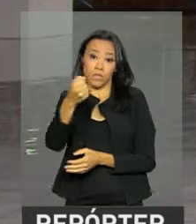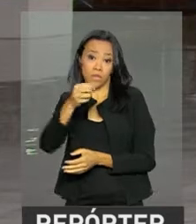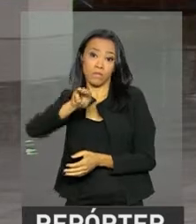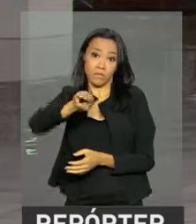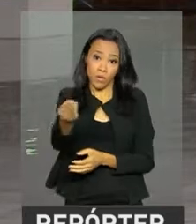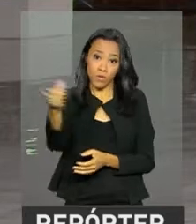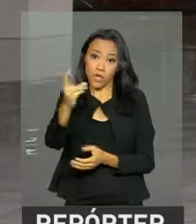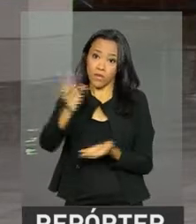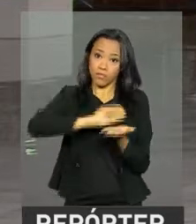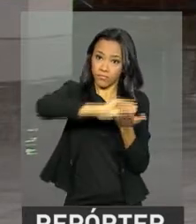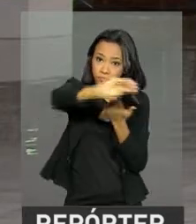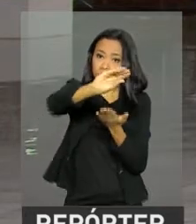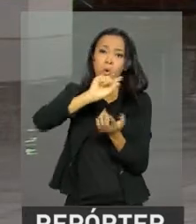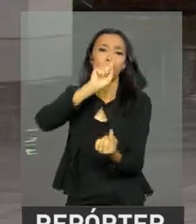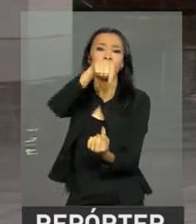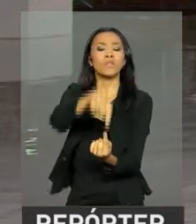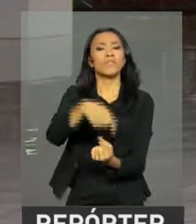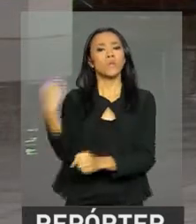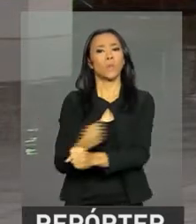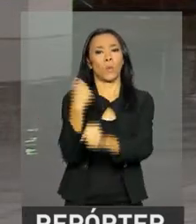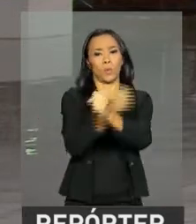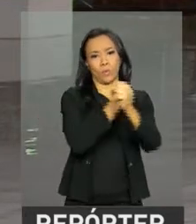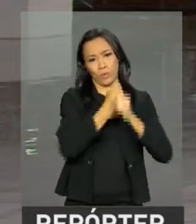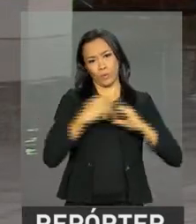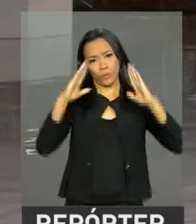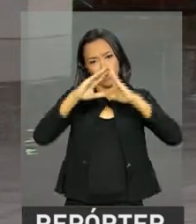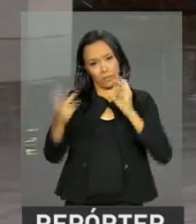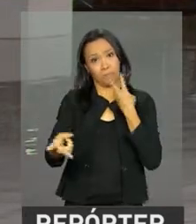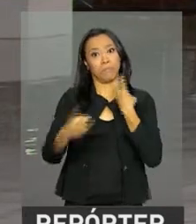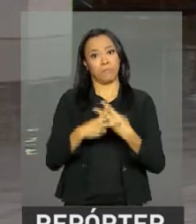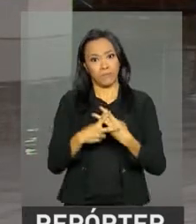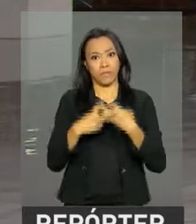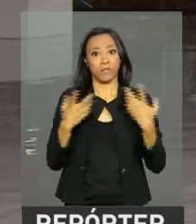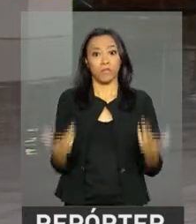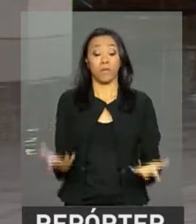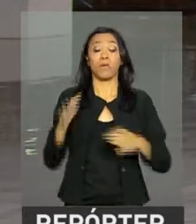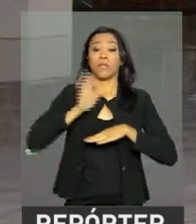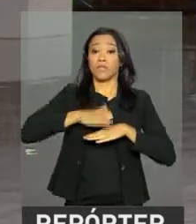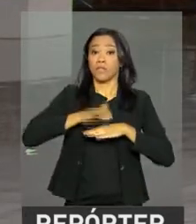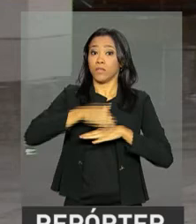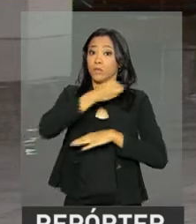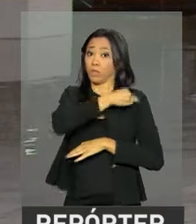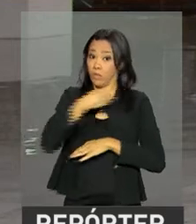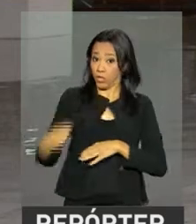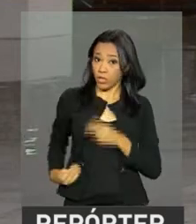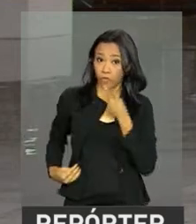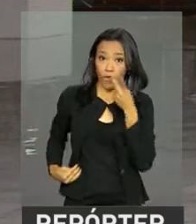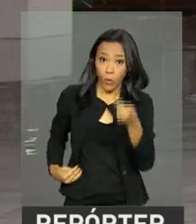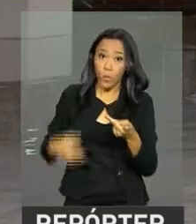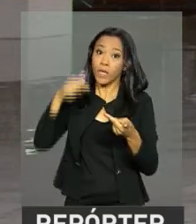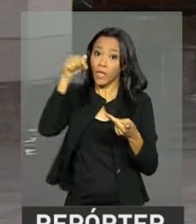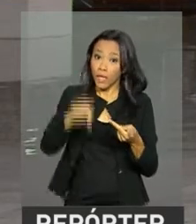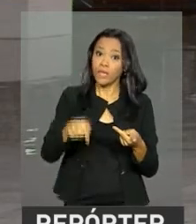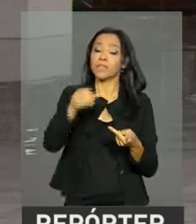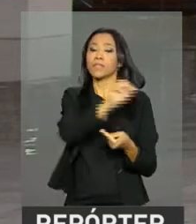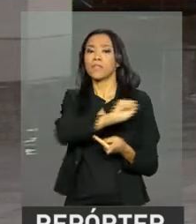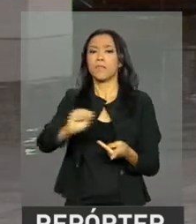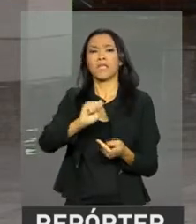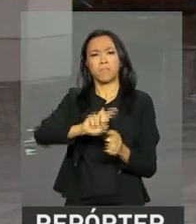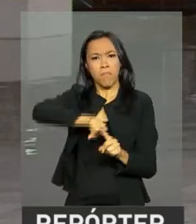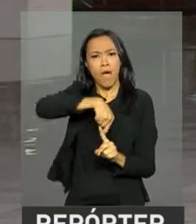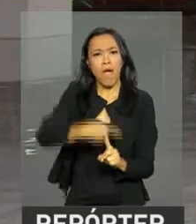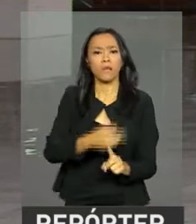a construção e melhoria de presídios e segundo o ministro alexandre de moraes o governo vai repassar ainda neste semestre mais 1 bilhão